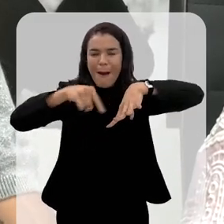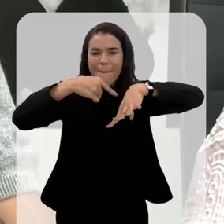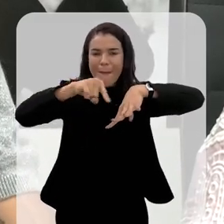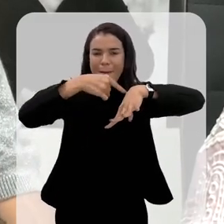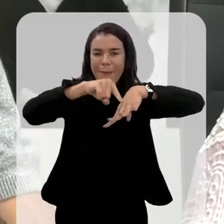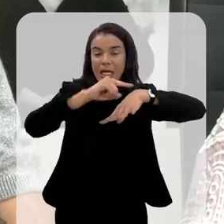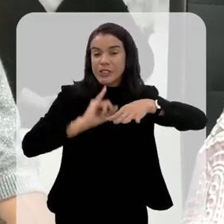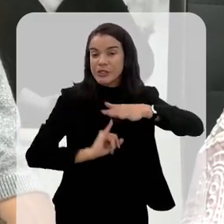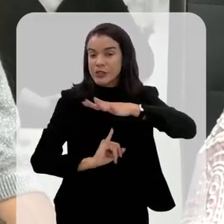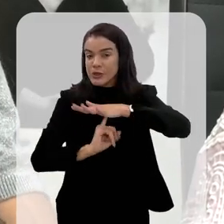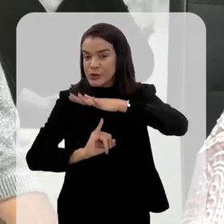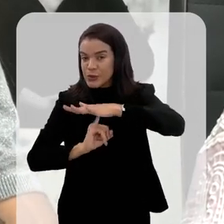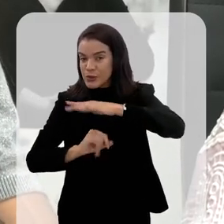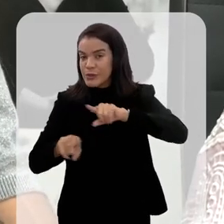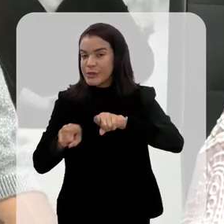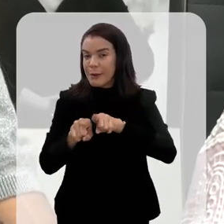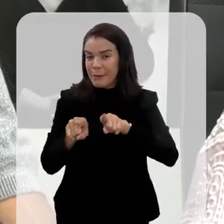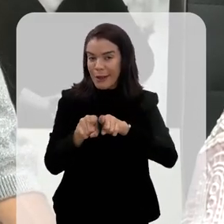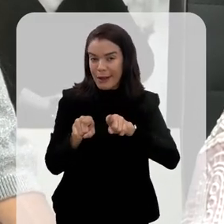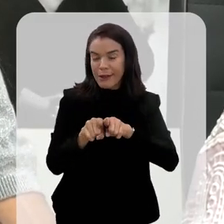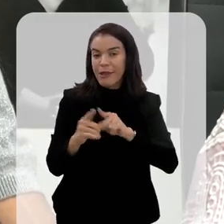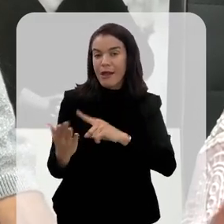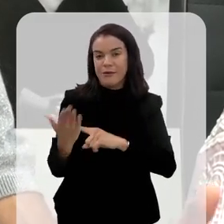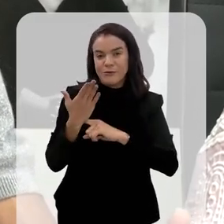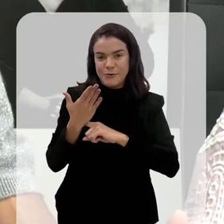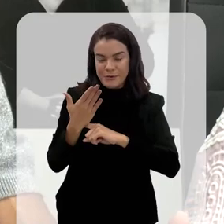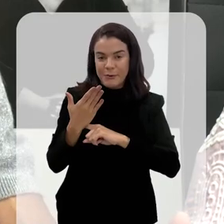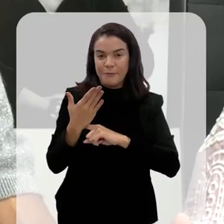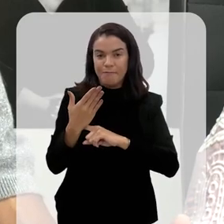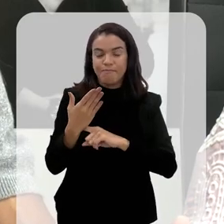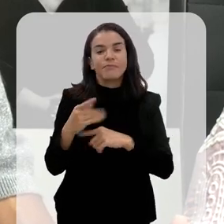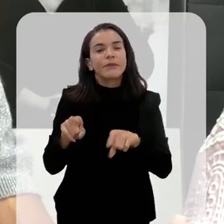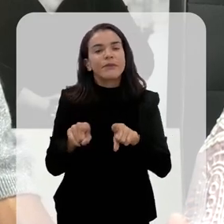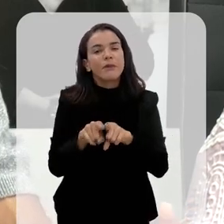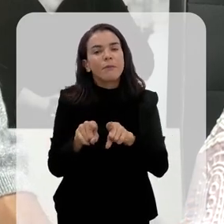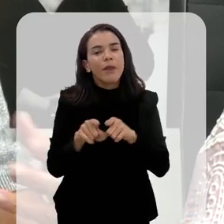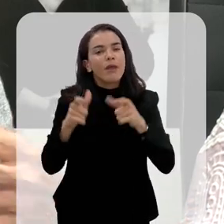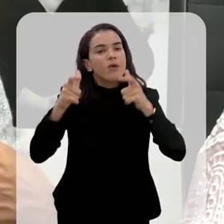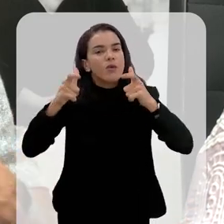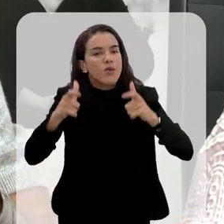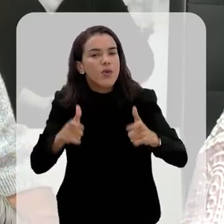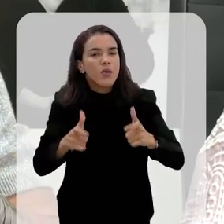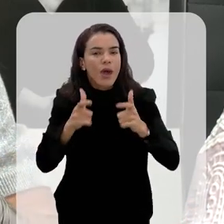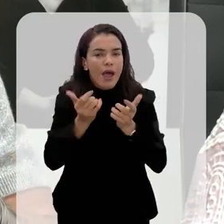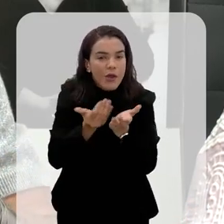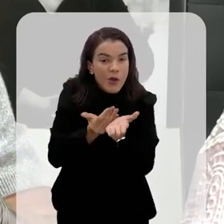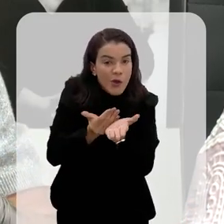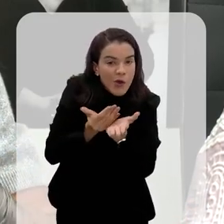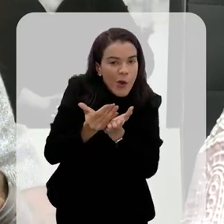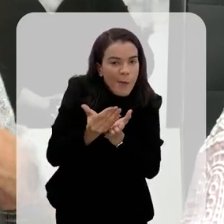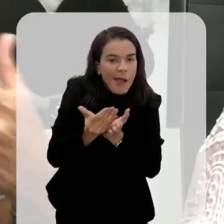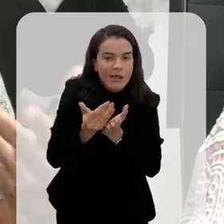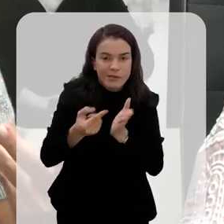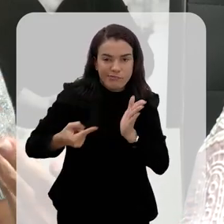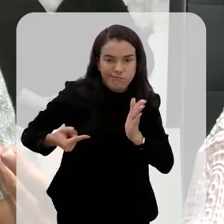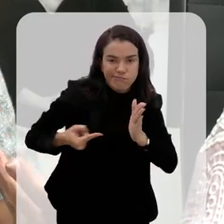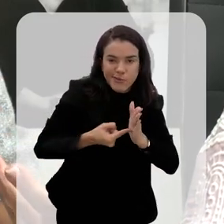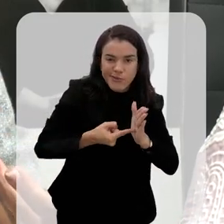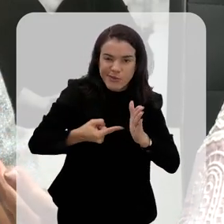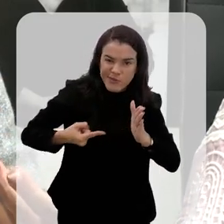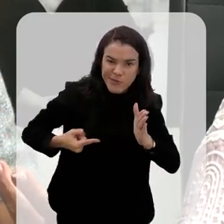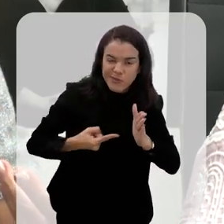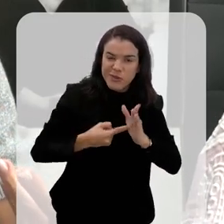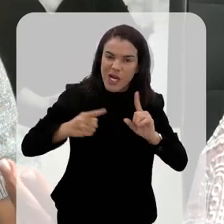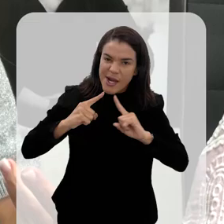de órgãos, né, e de organismos que nos ajudam. E a porta de entrada dessas